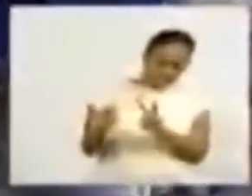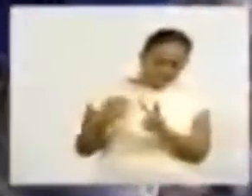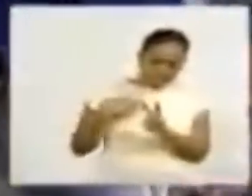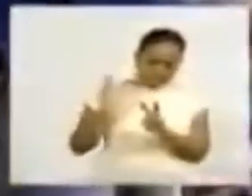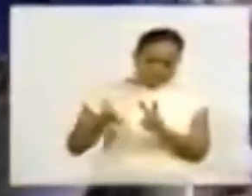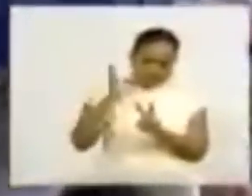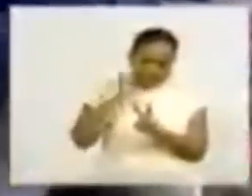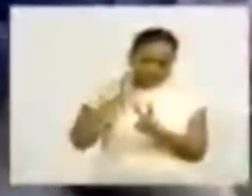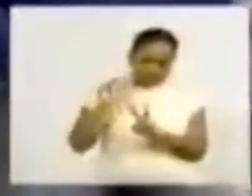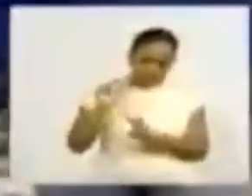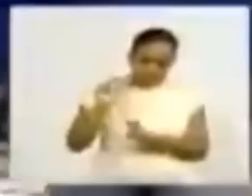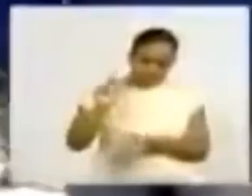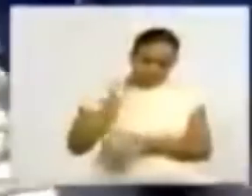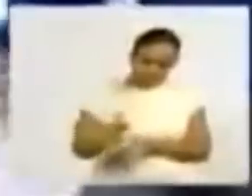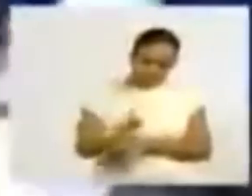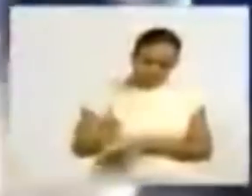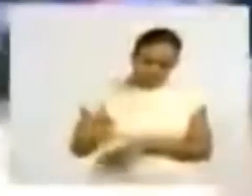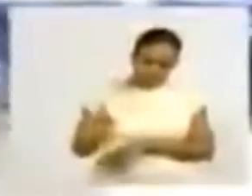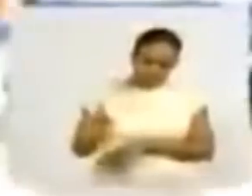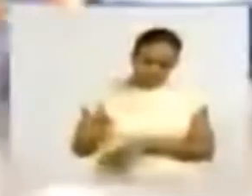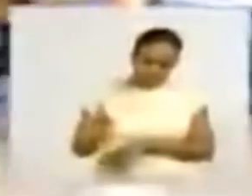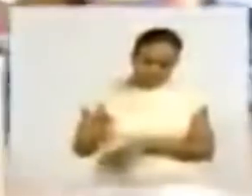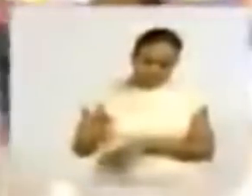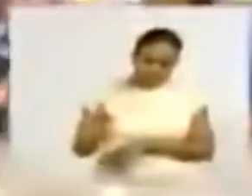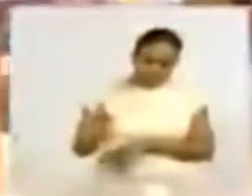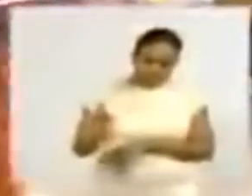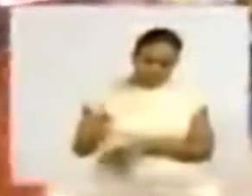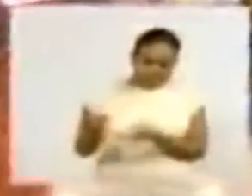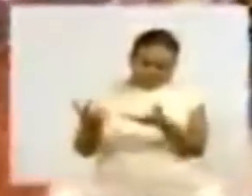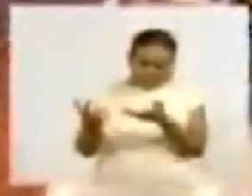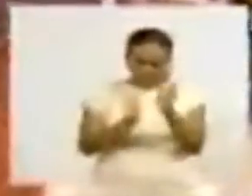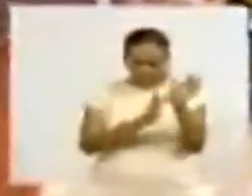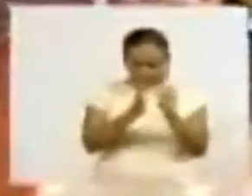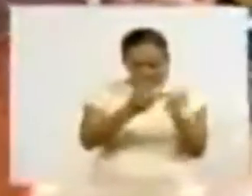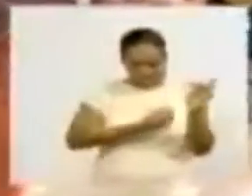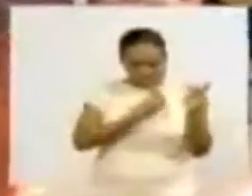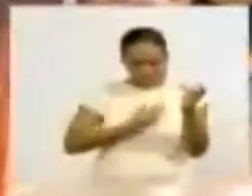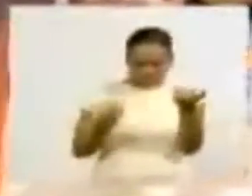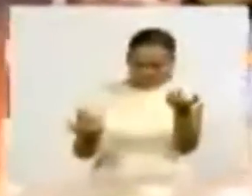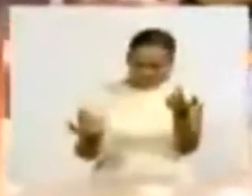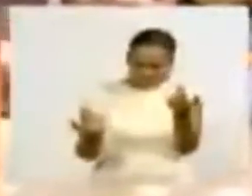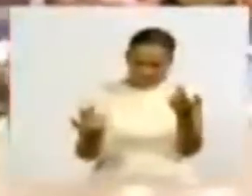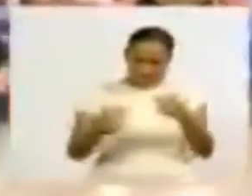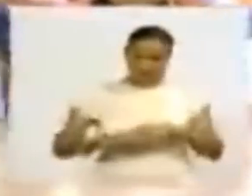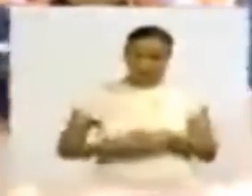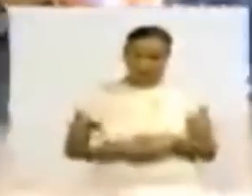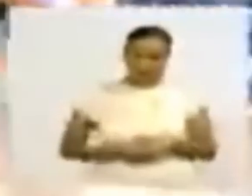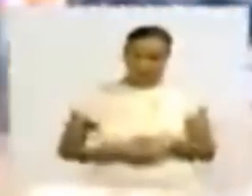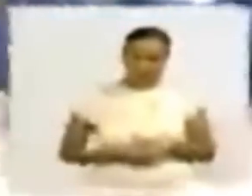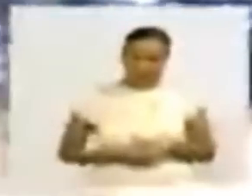Eu já sabia que aquele padre era metido a ser parecido com Jesus.